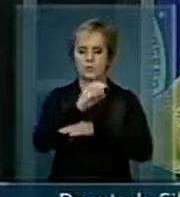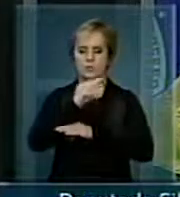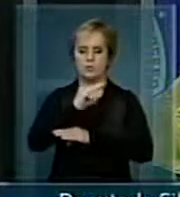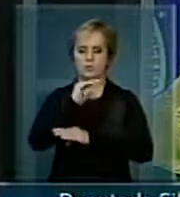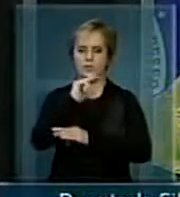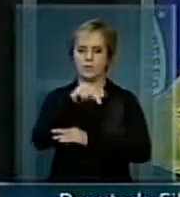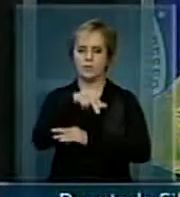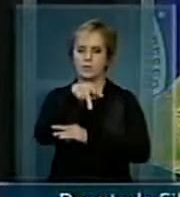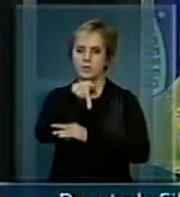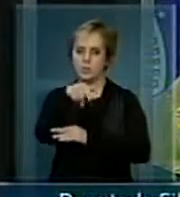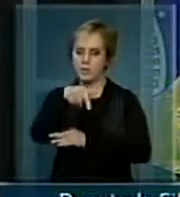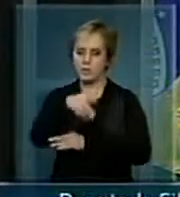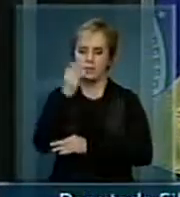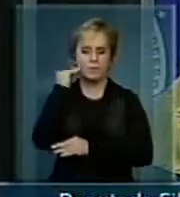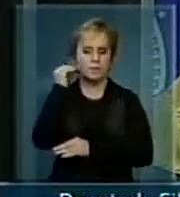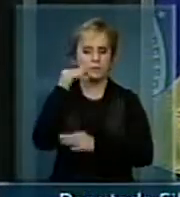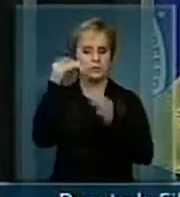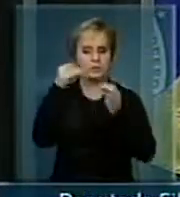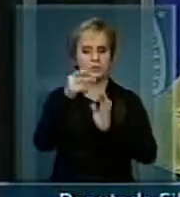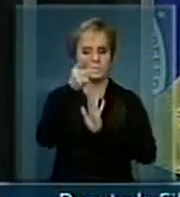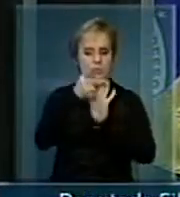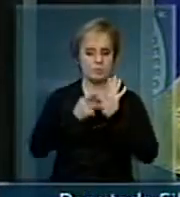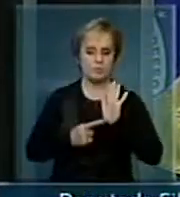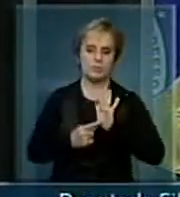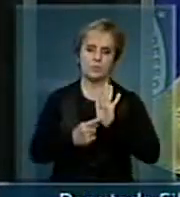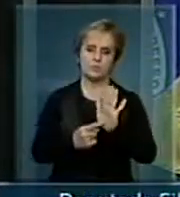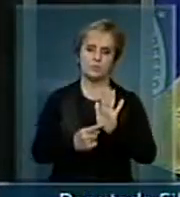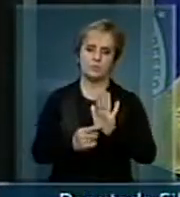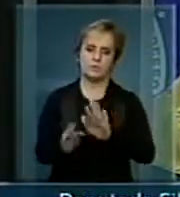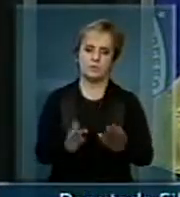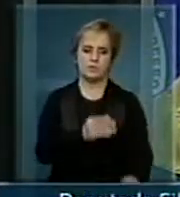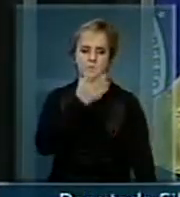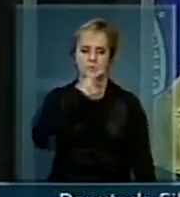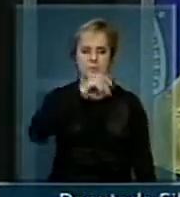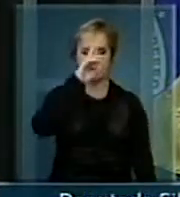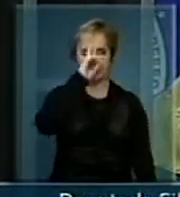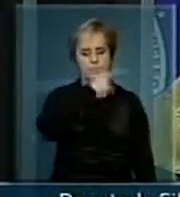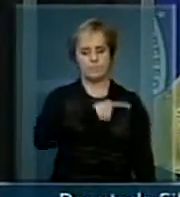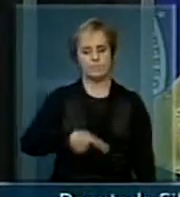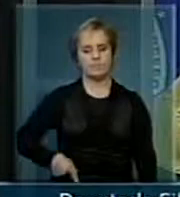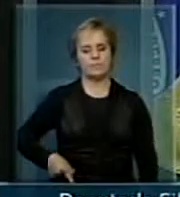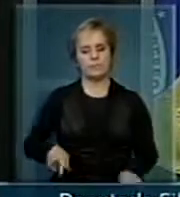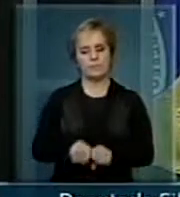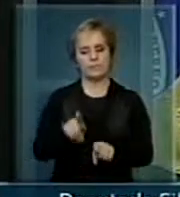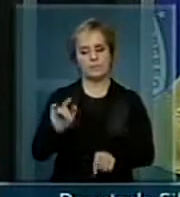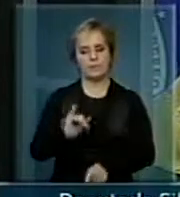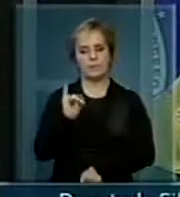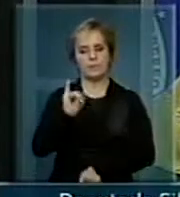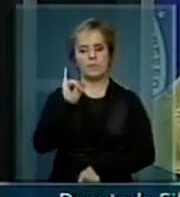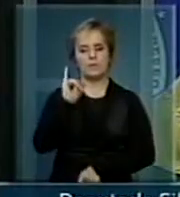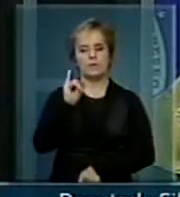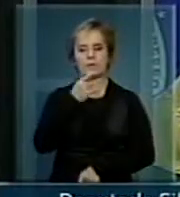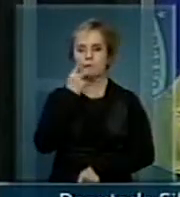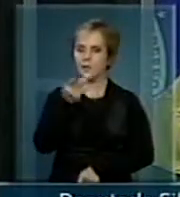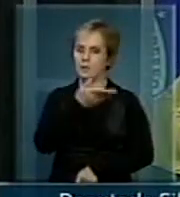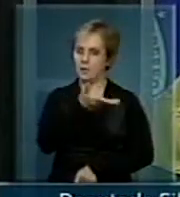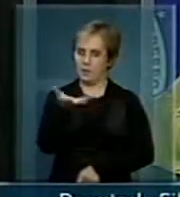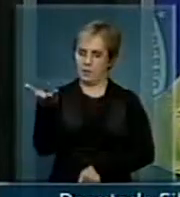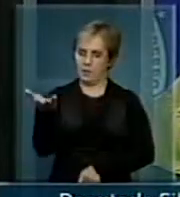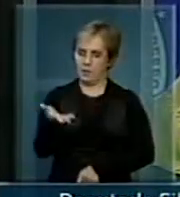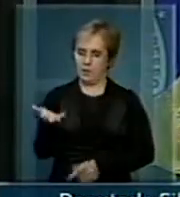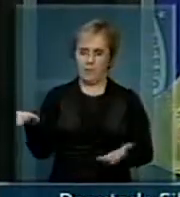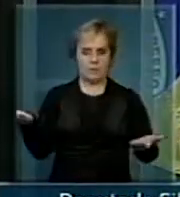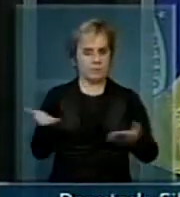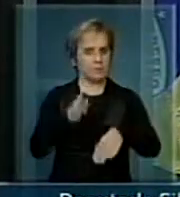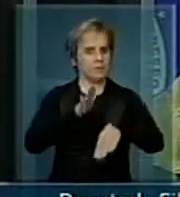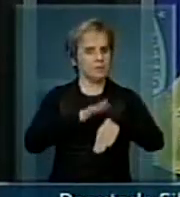pegar detalhes do acesso desse programa. Senhor presidente, ainda é importante a gente frisar aqui que, neste